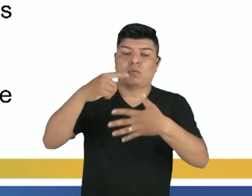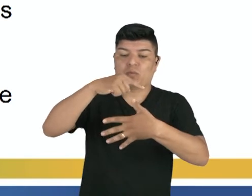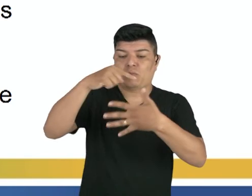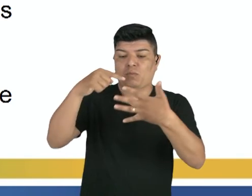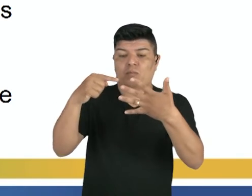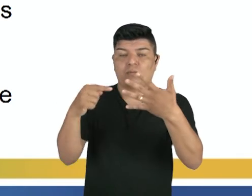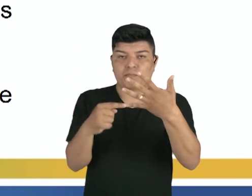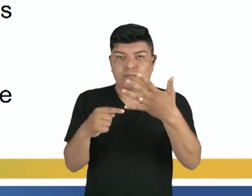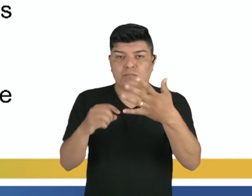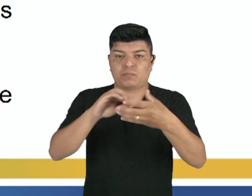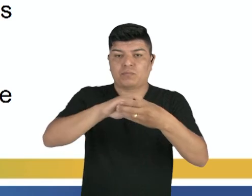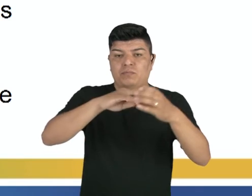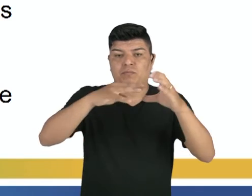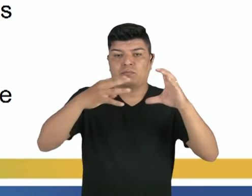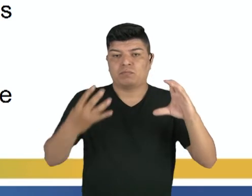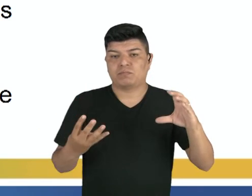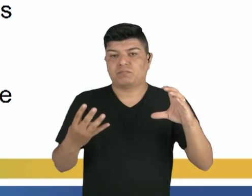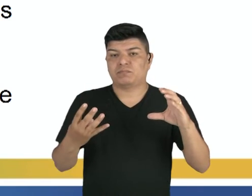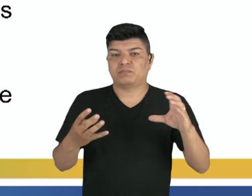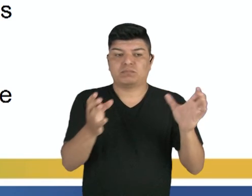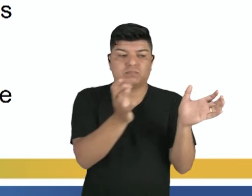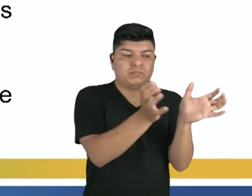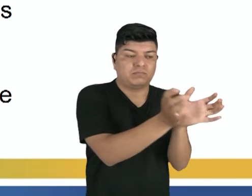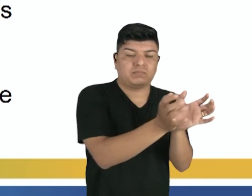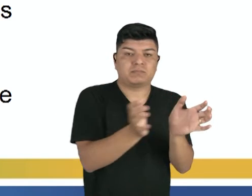uma característica de classe social?